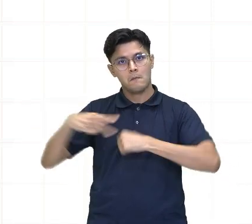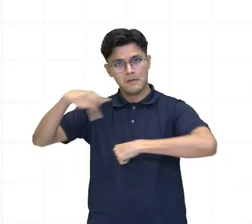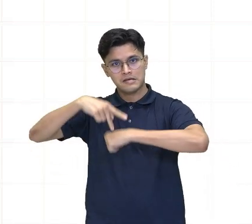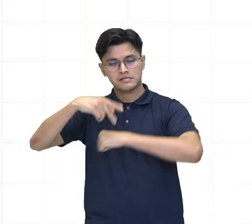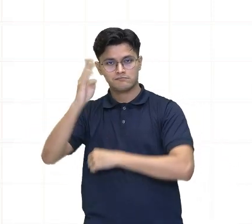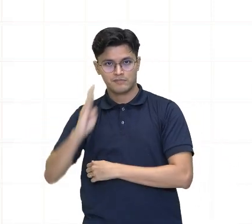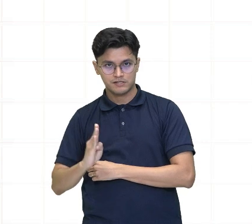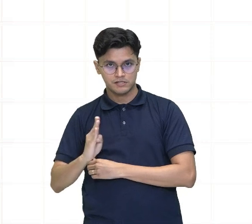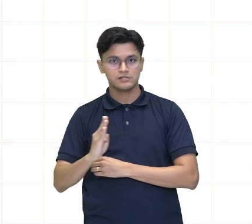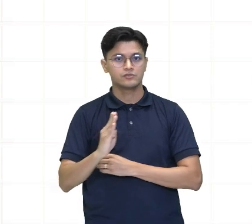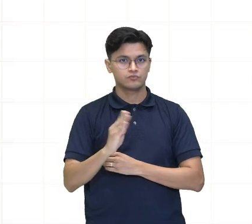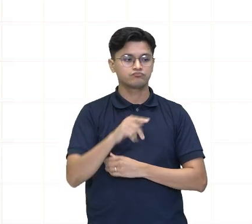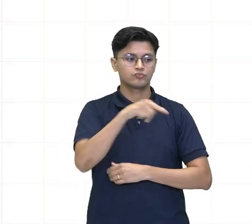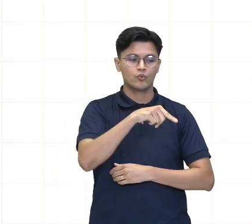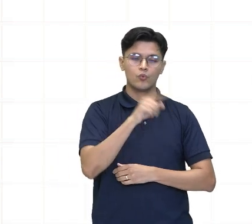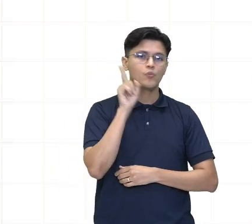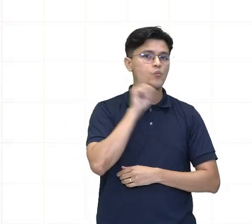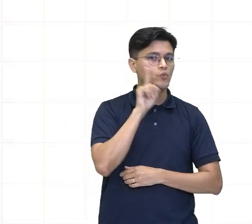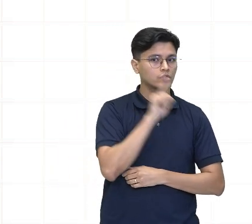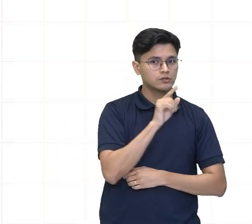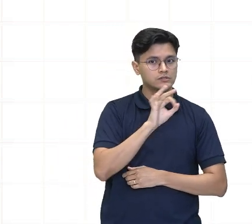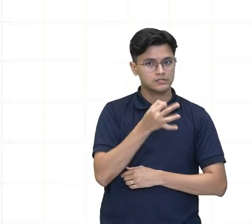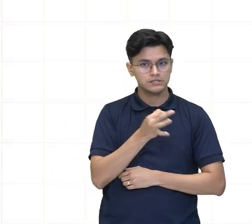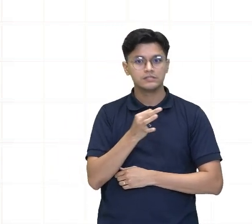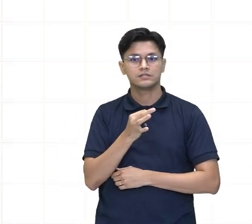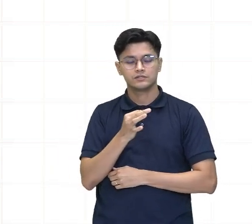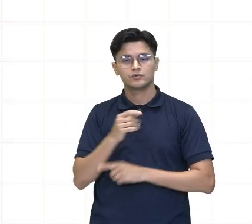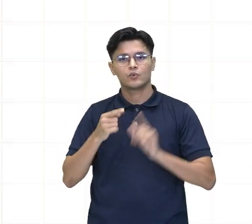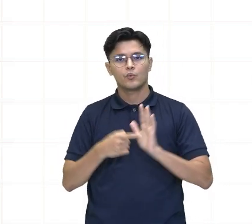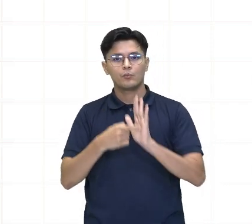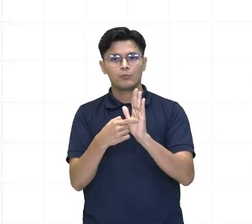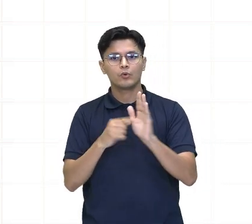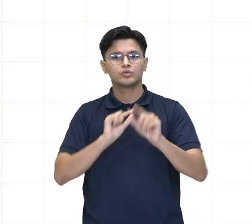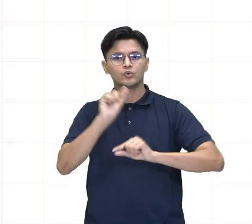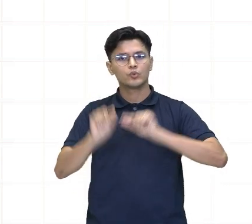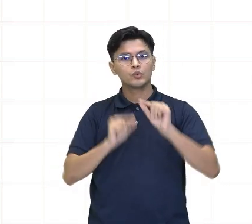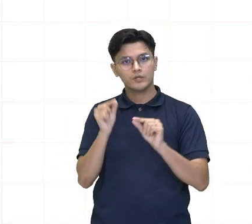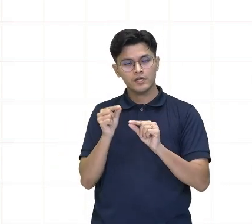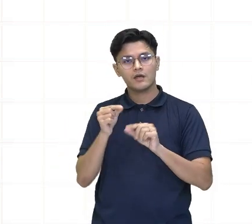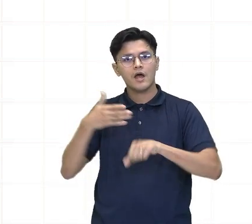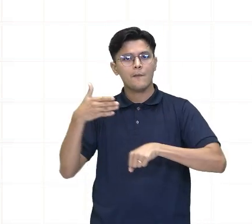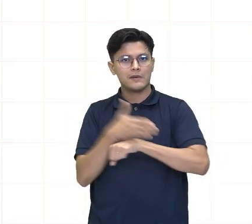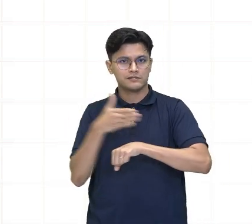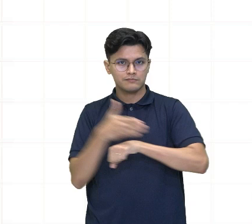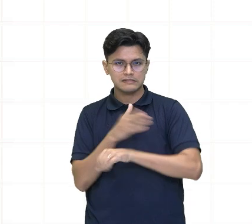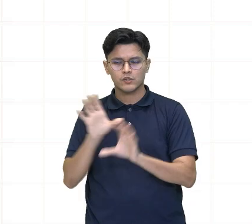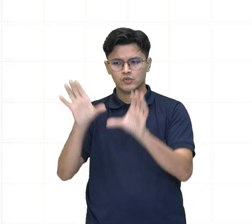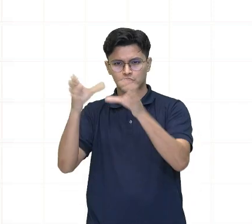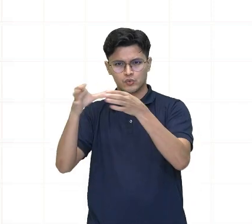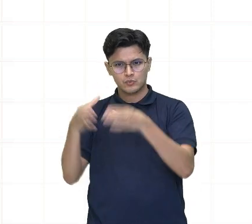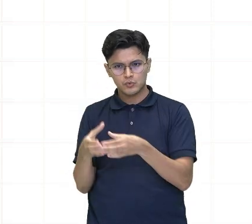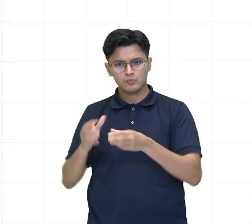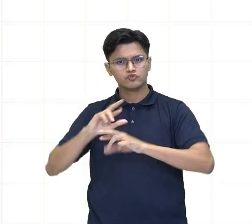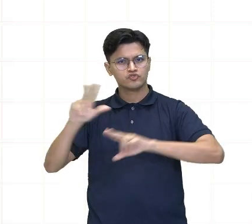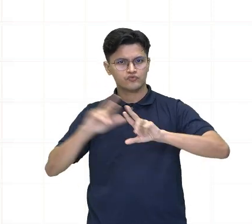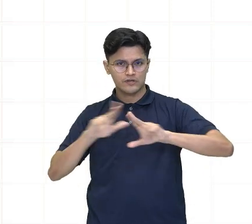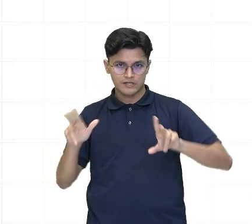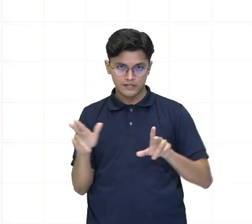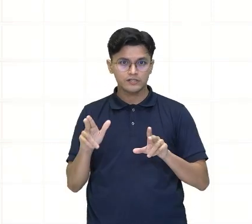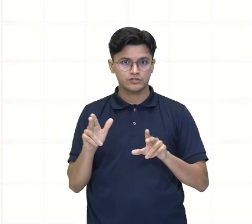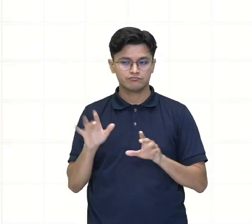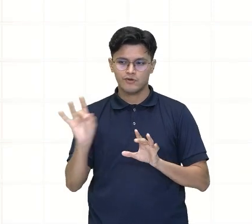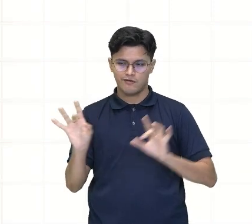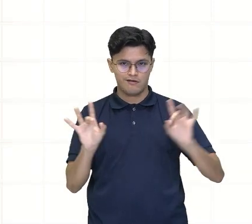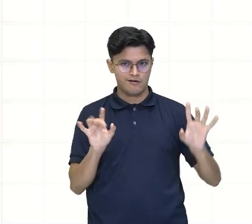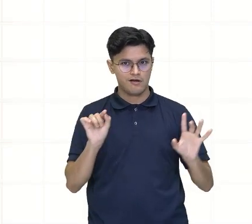E aí nós temos a participação das diferentes classes na renda total do país. E os dados estão relacionados aí